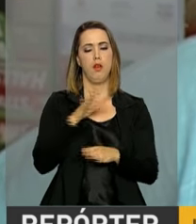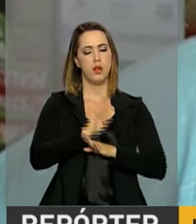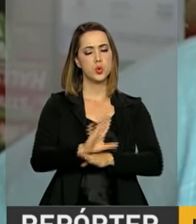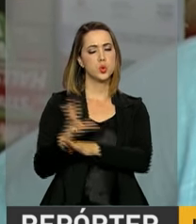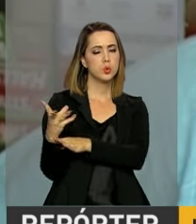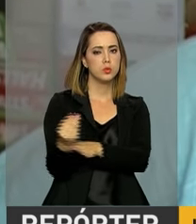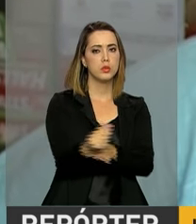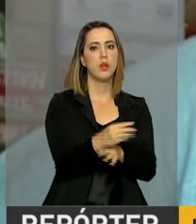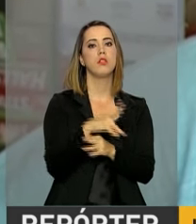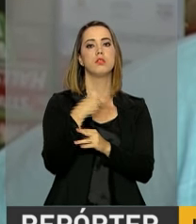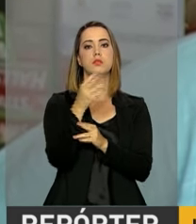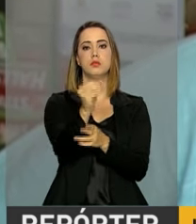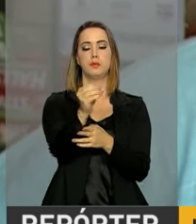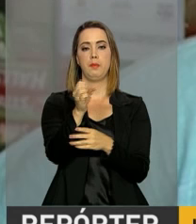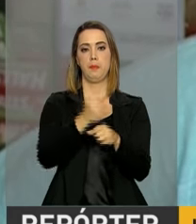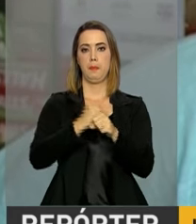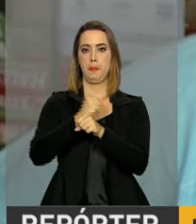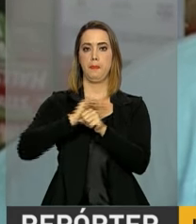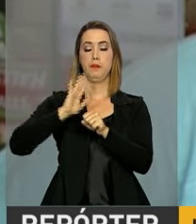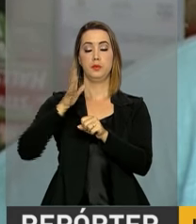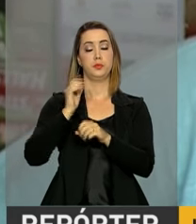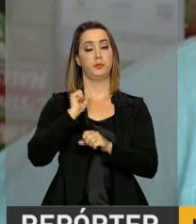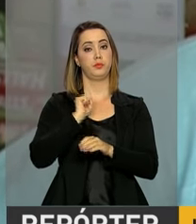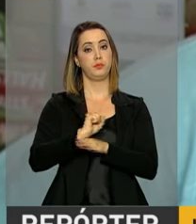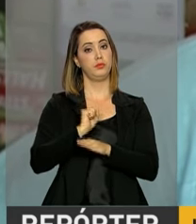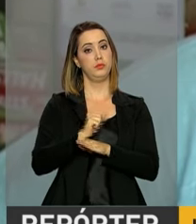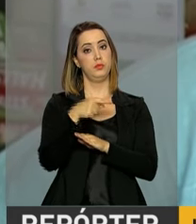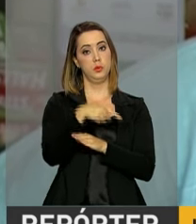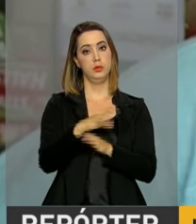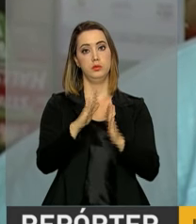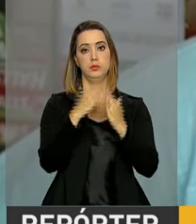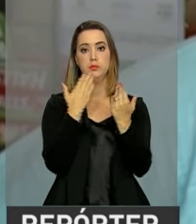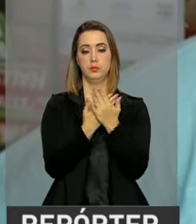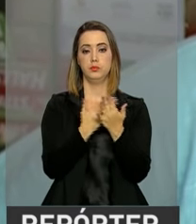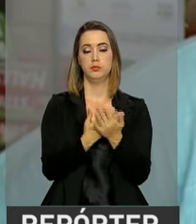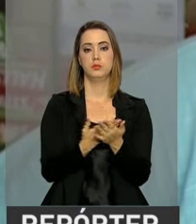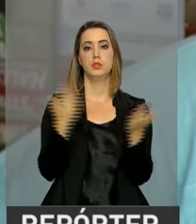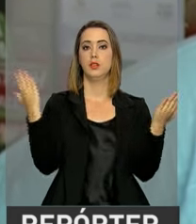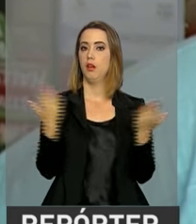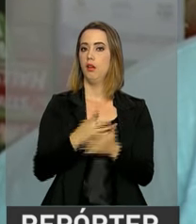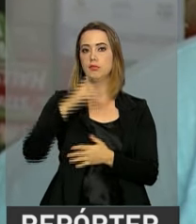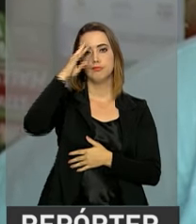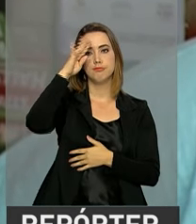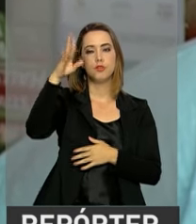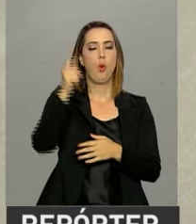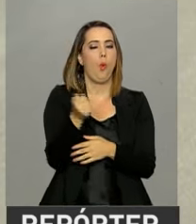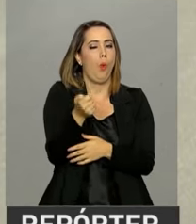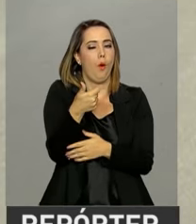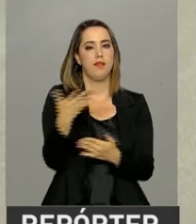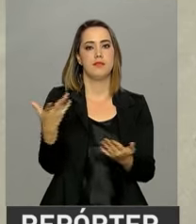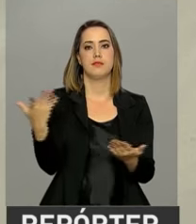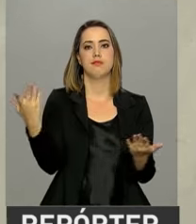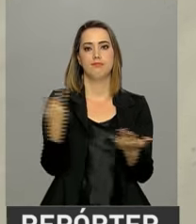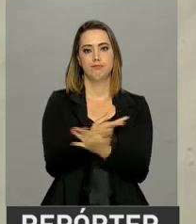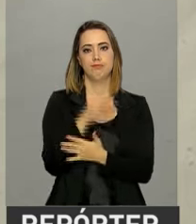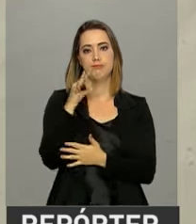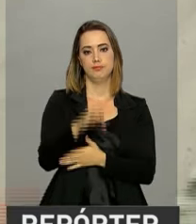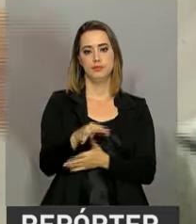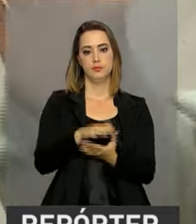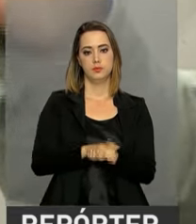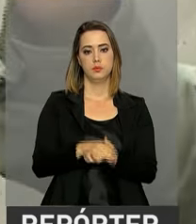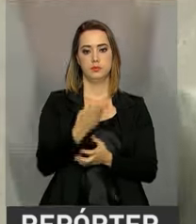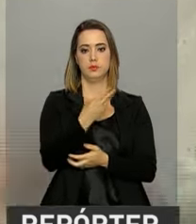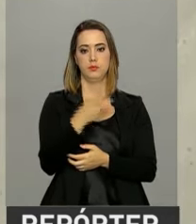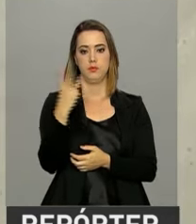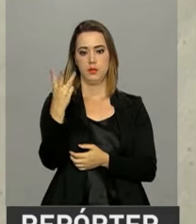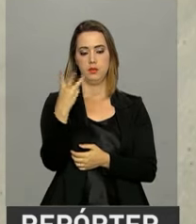há 20 anos, né? Sempre esperemos por essa rua e essa creche, né? E agora está um sonho quase realizado. O Cícero tem